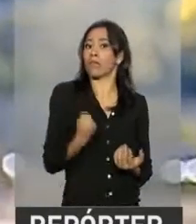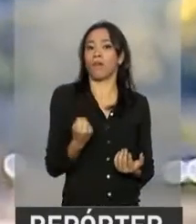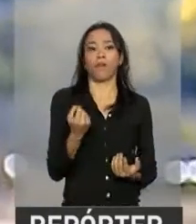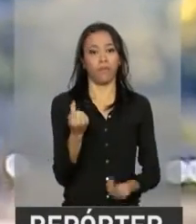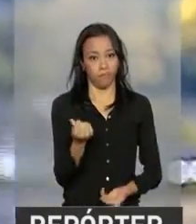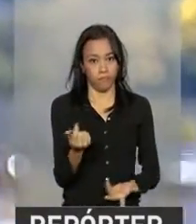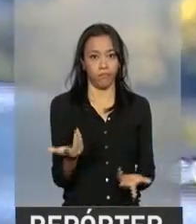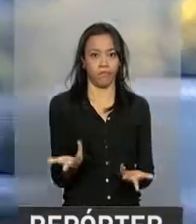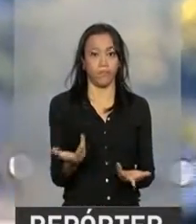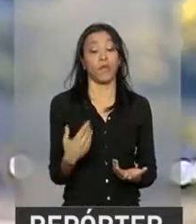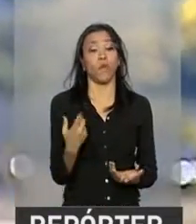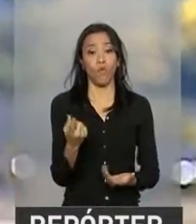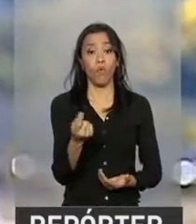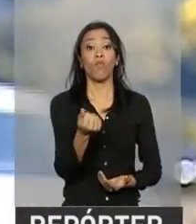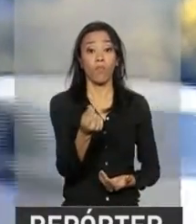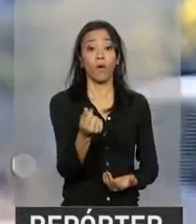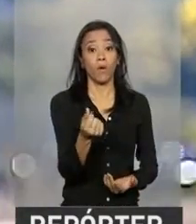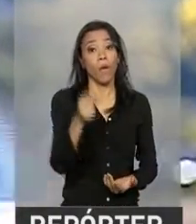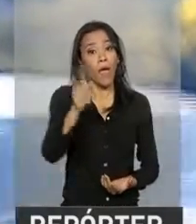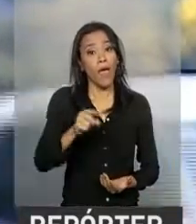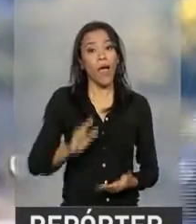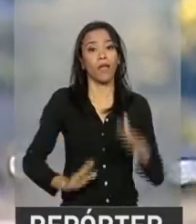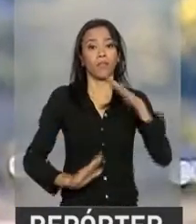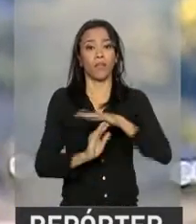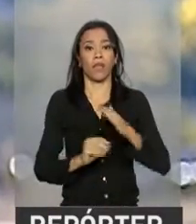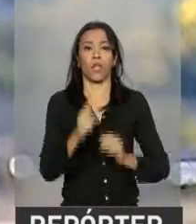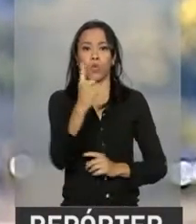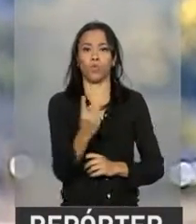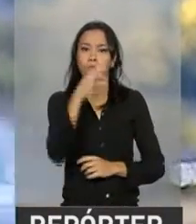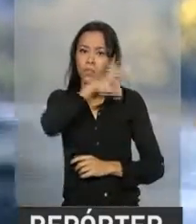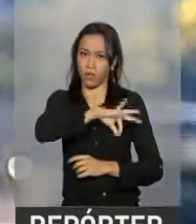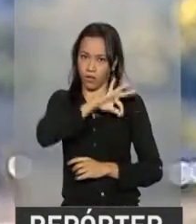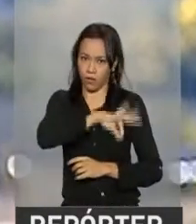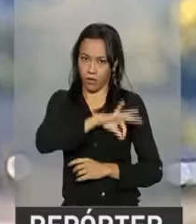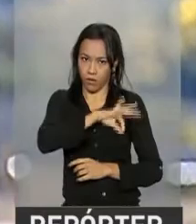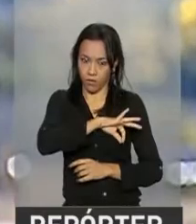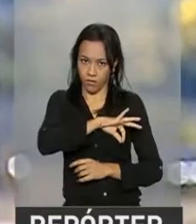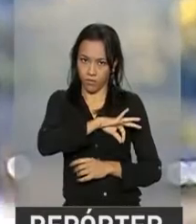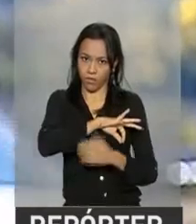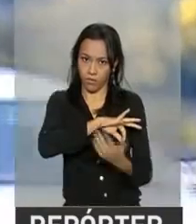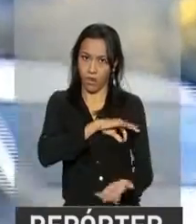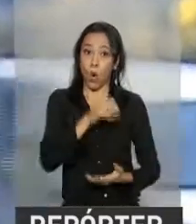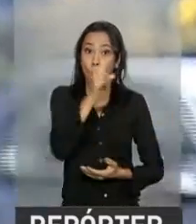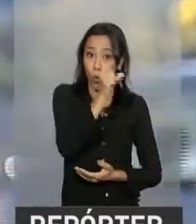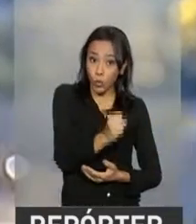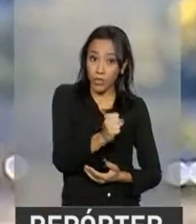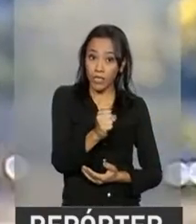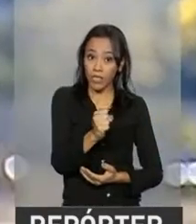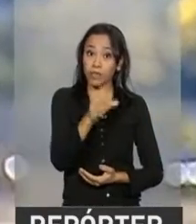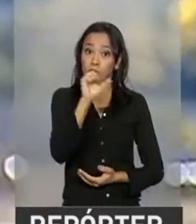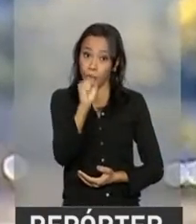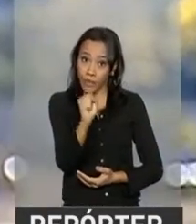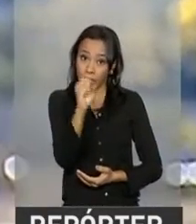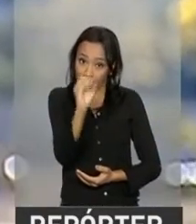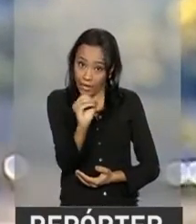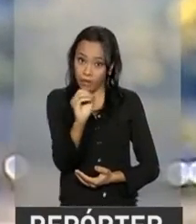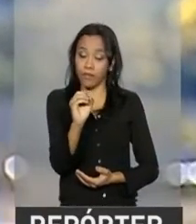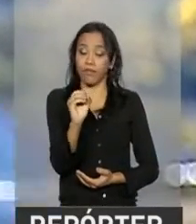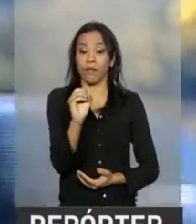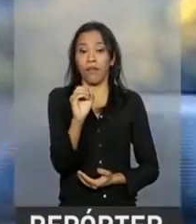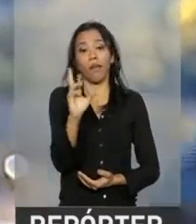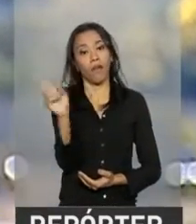benefício o valor do benefício de até um salário mínimo ou seja 880 reais e está